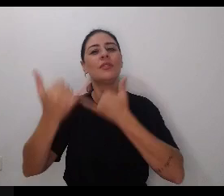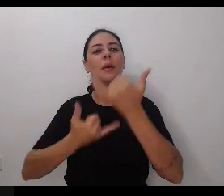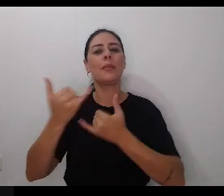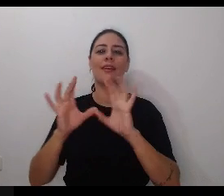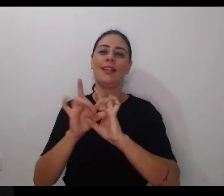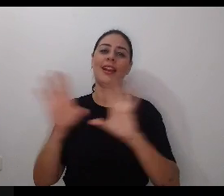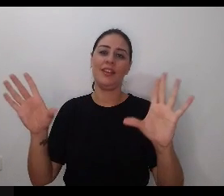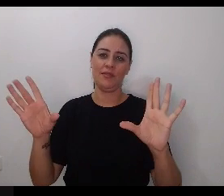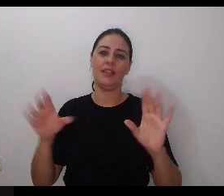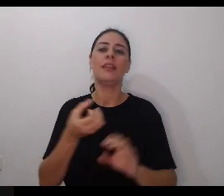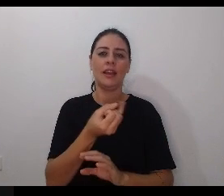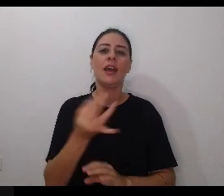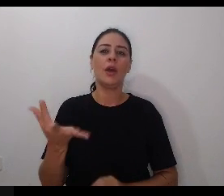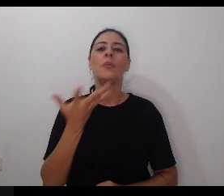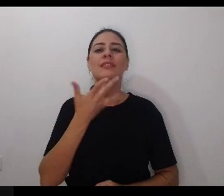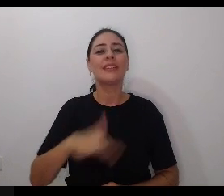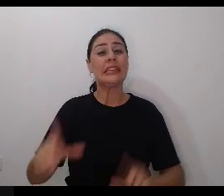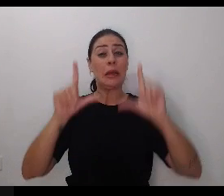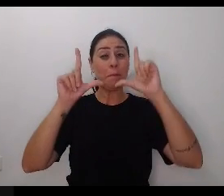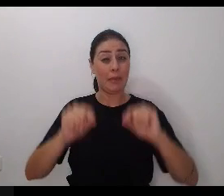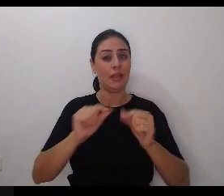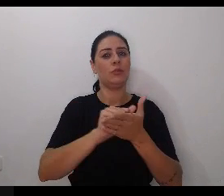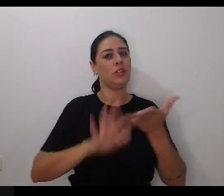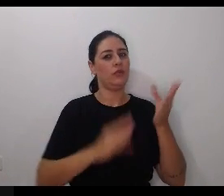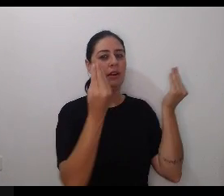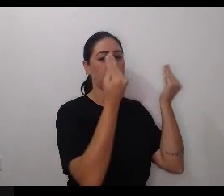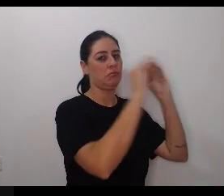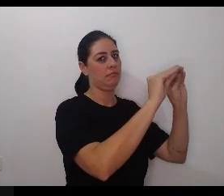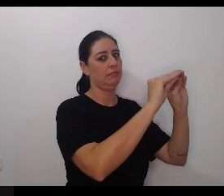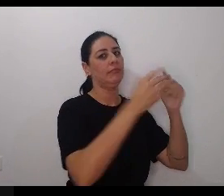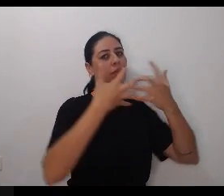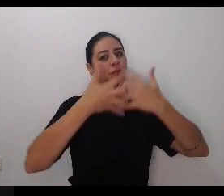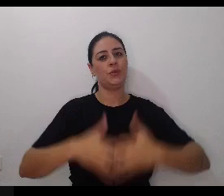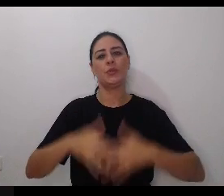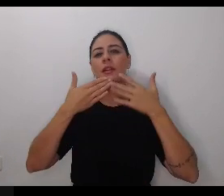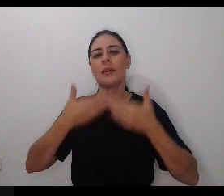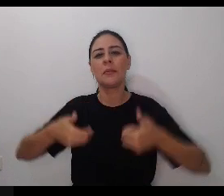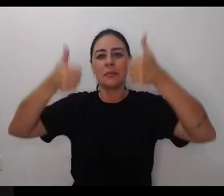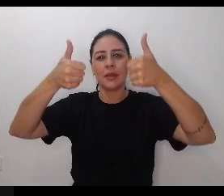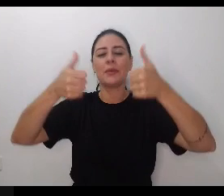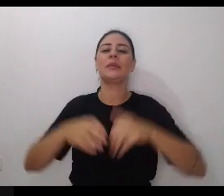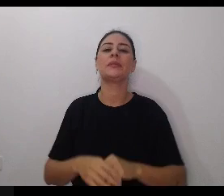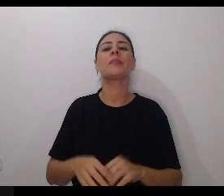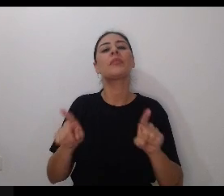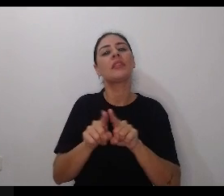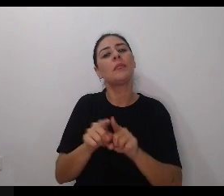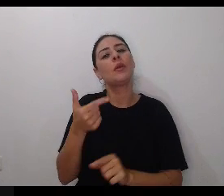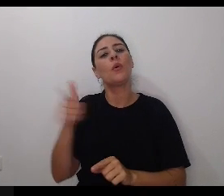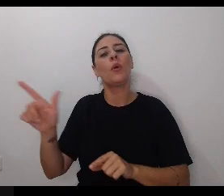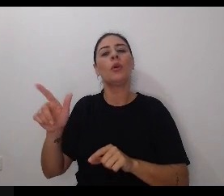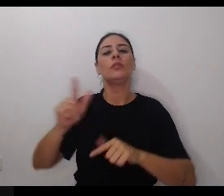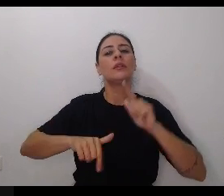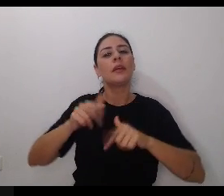vai almoçar, depois que vai brincar livre, né? Então, para algumas crianças, colocar menos atividades nesse quadro funciona melhor.